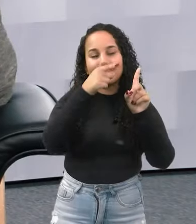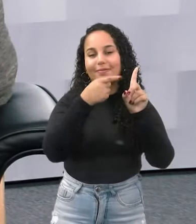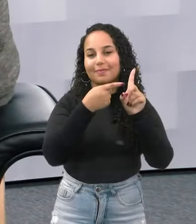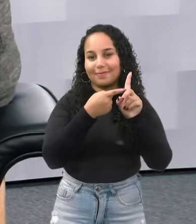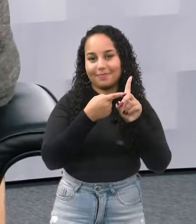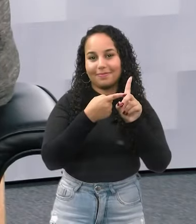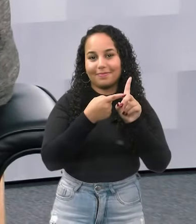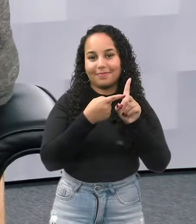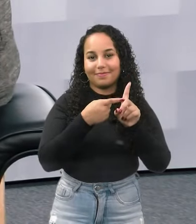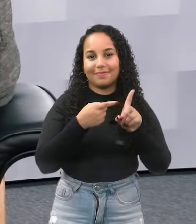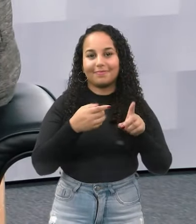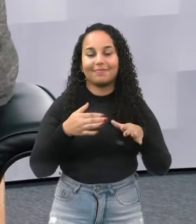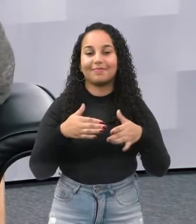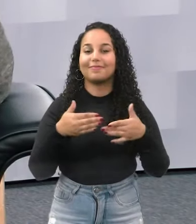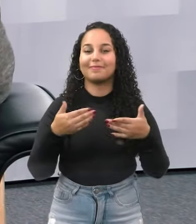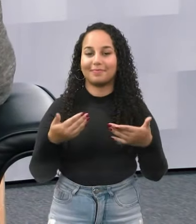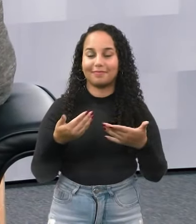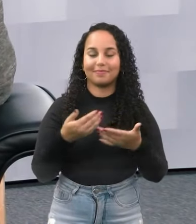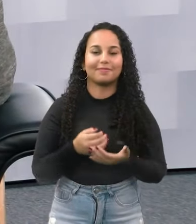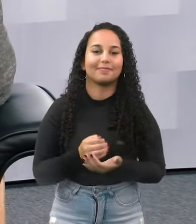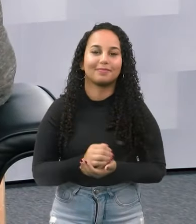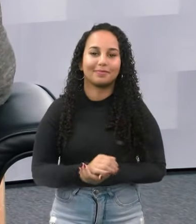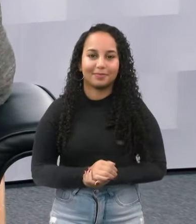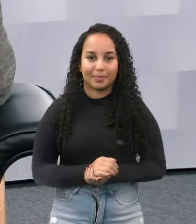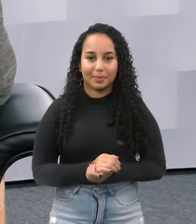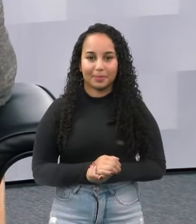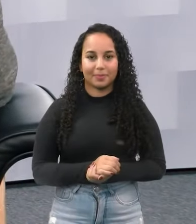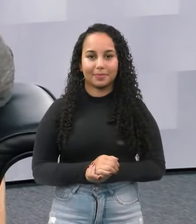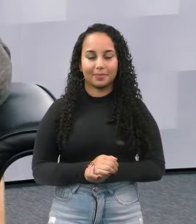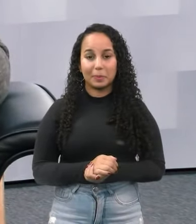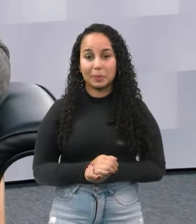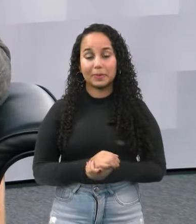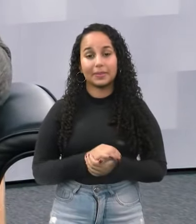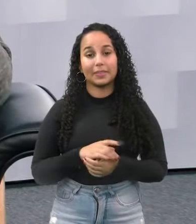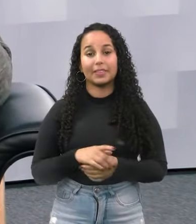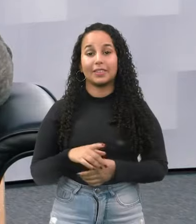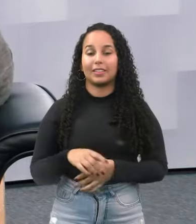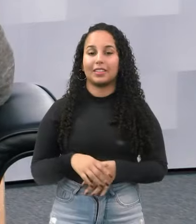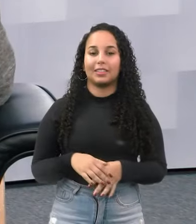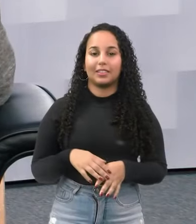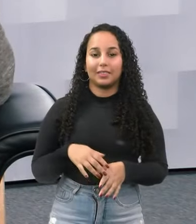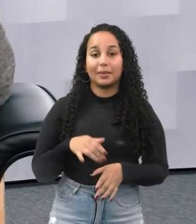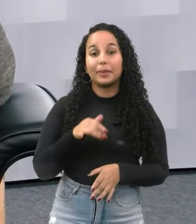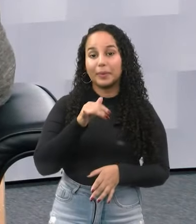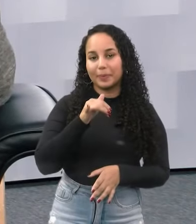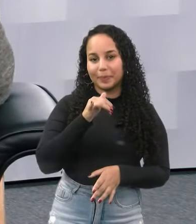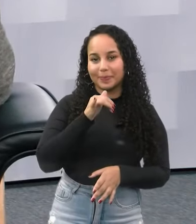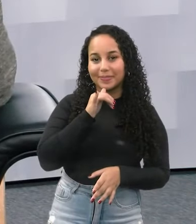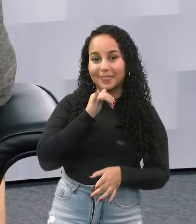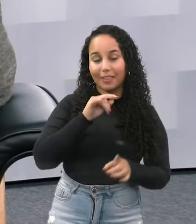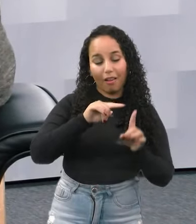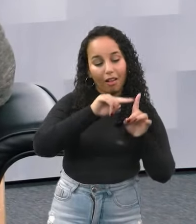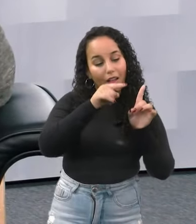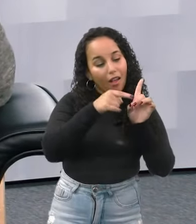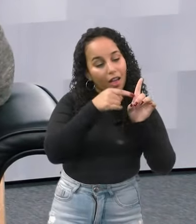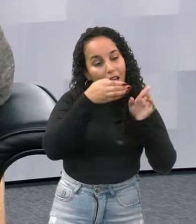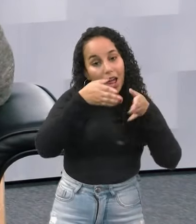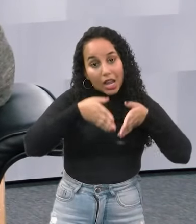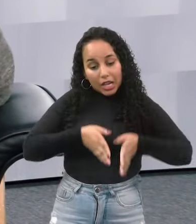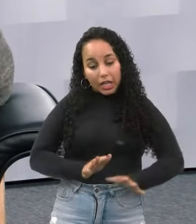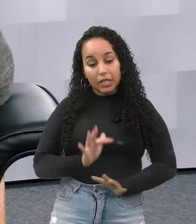seres humanos, substância informe, conforme a Bíblia Sagrada, mas que virá a se